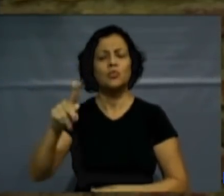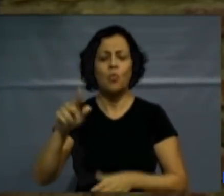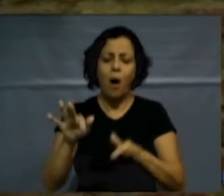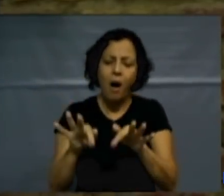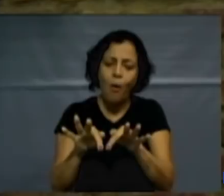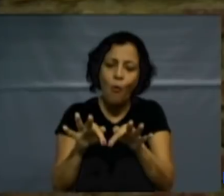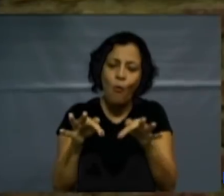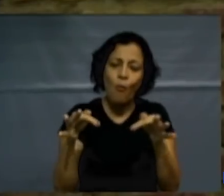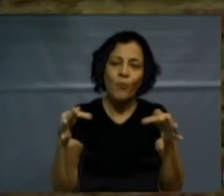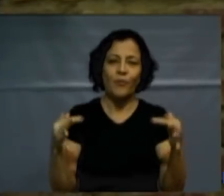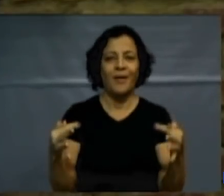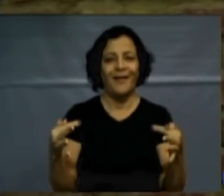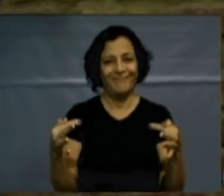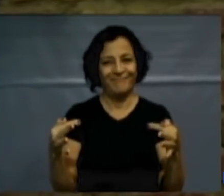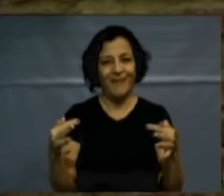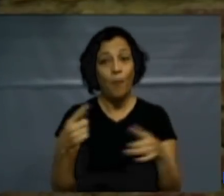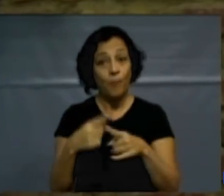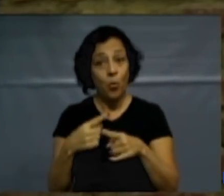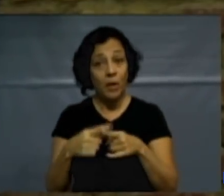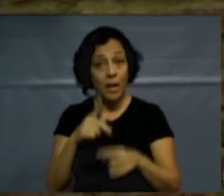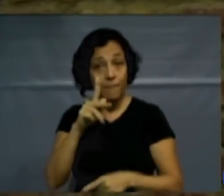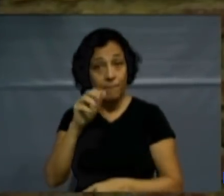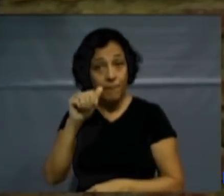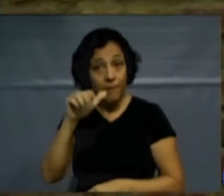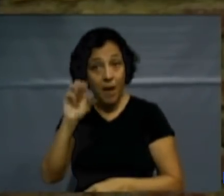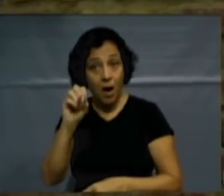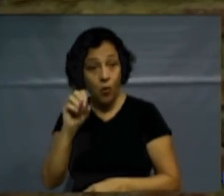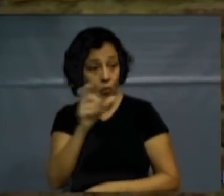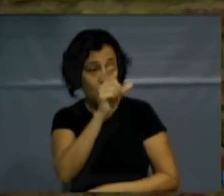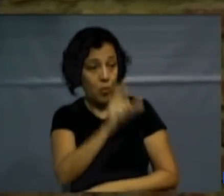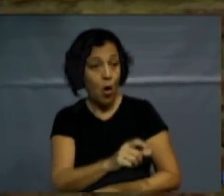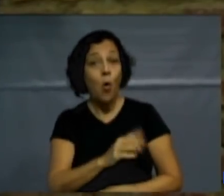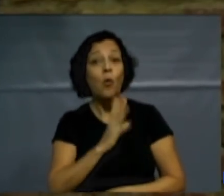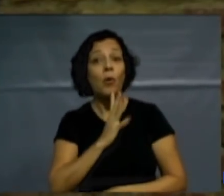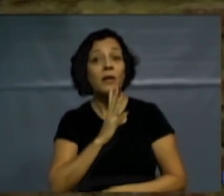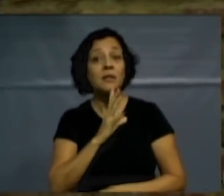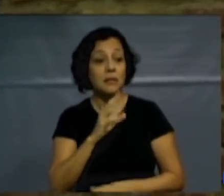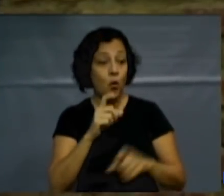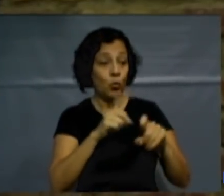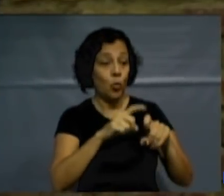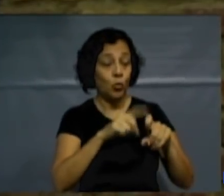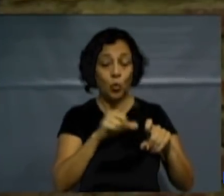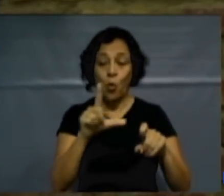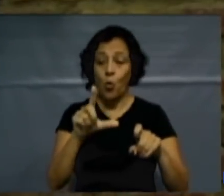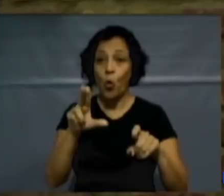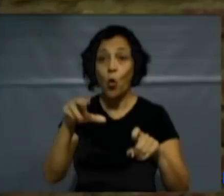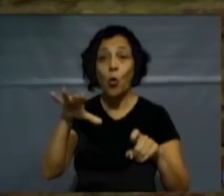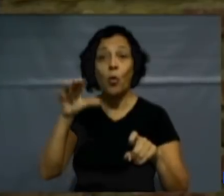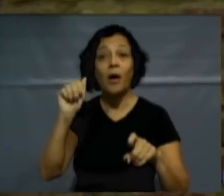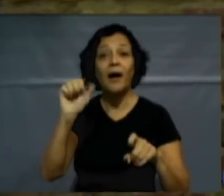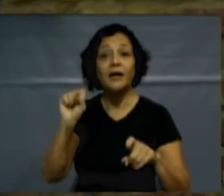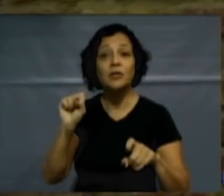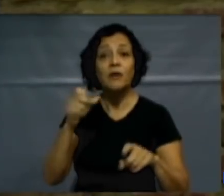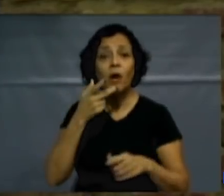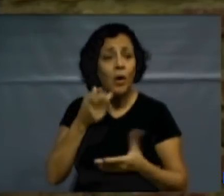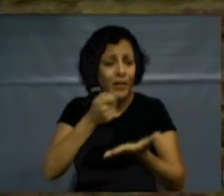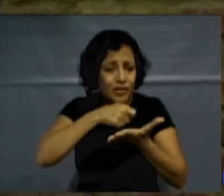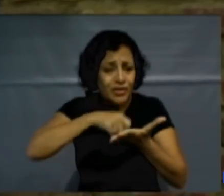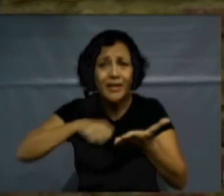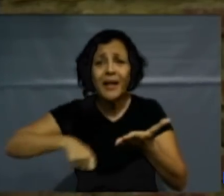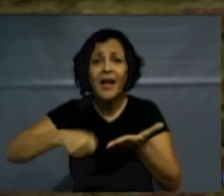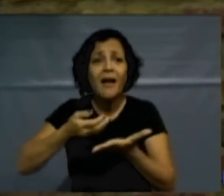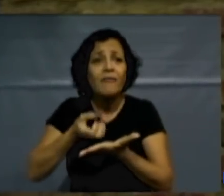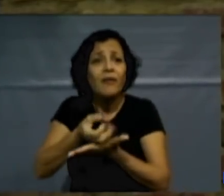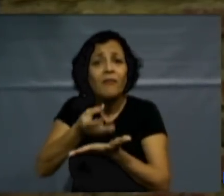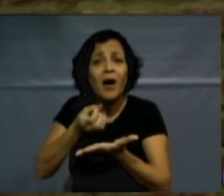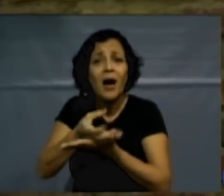Porque, quando ele conheceu o doutor Lucas, Lucas falou, Paulo, escreve o evangelho, você, tem tanto para lidar,